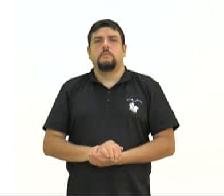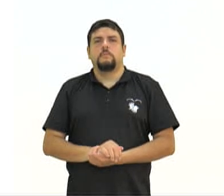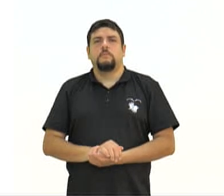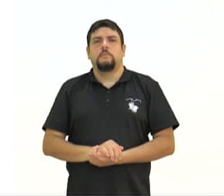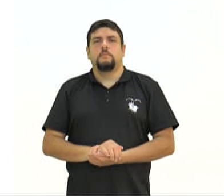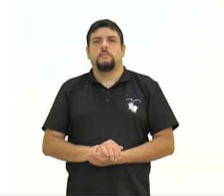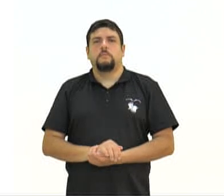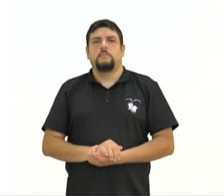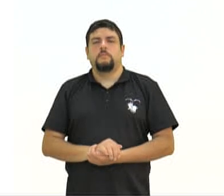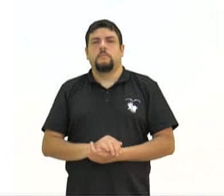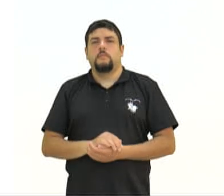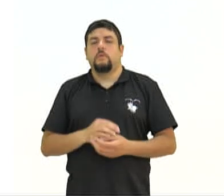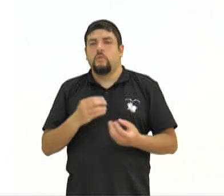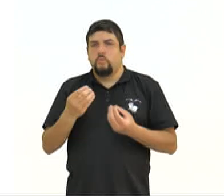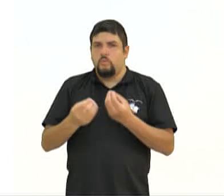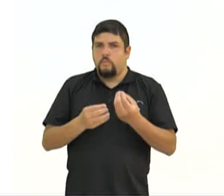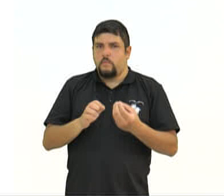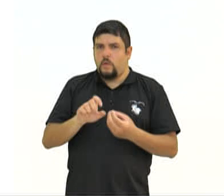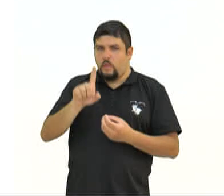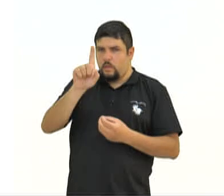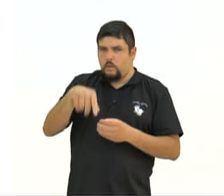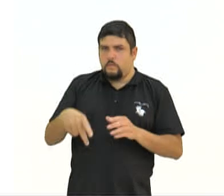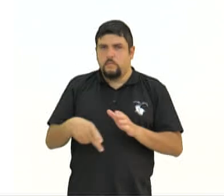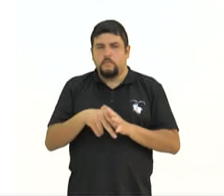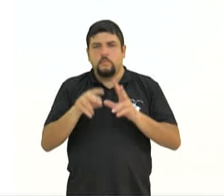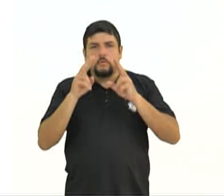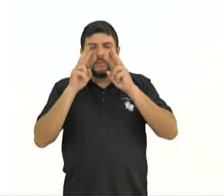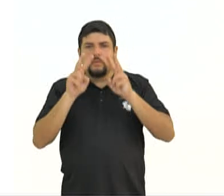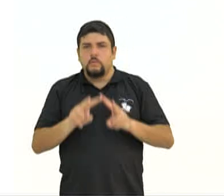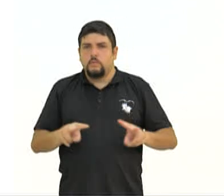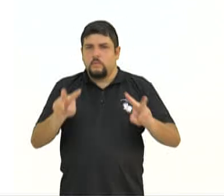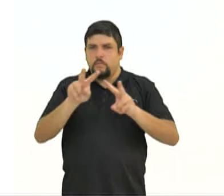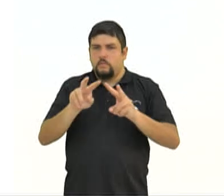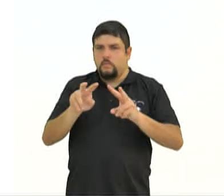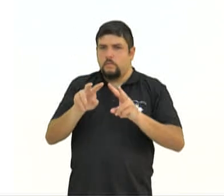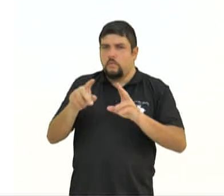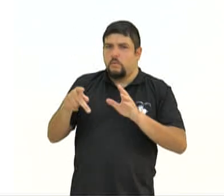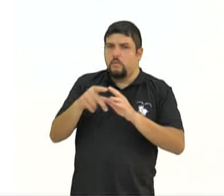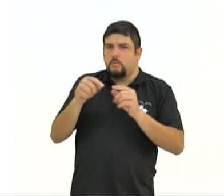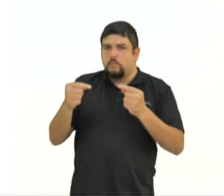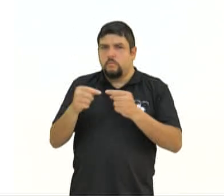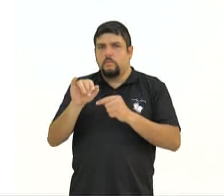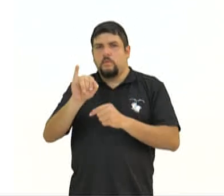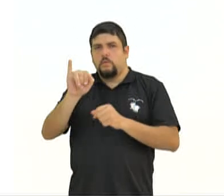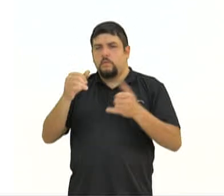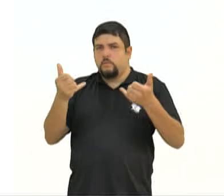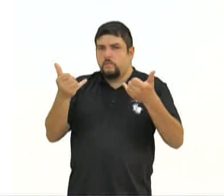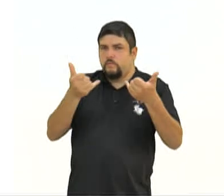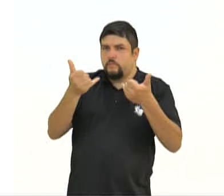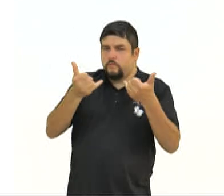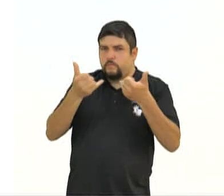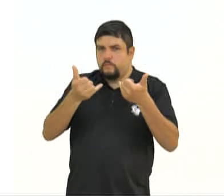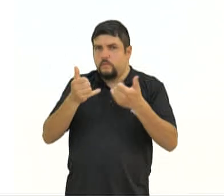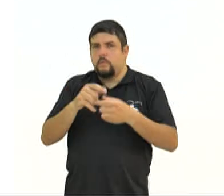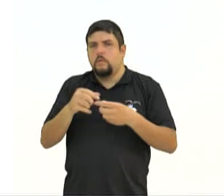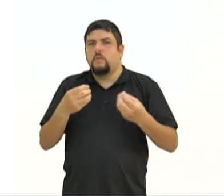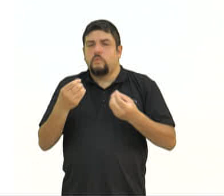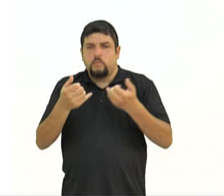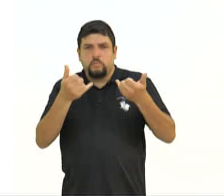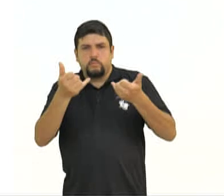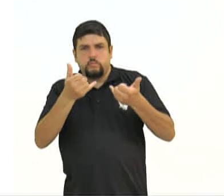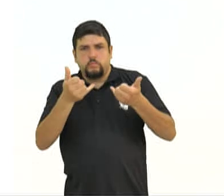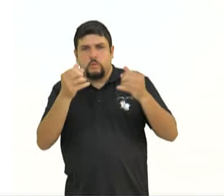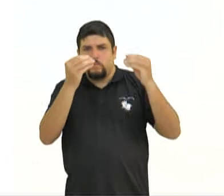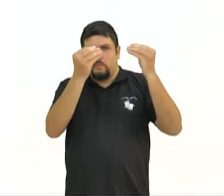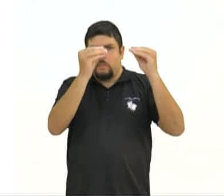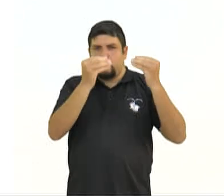Então, consiste em representação visual de uma informação. A informação é representada visualmente de uma